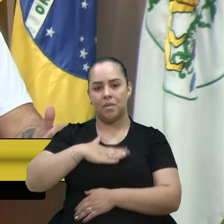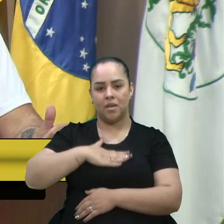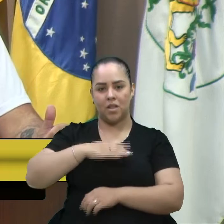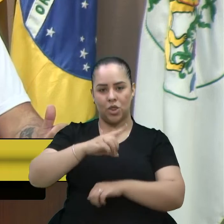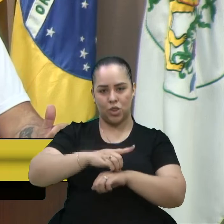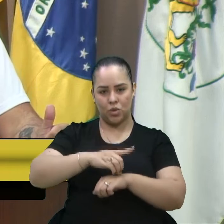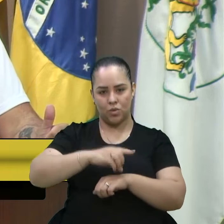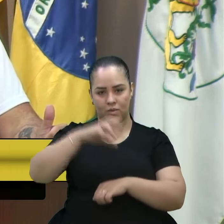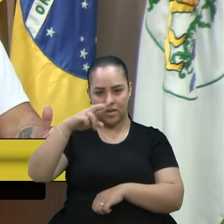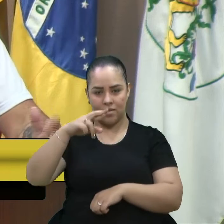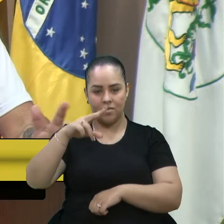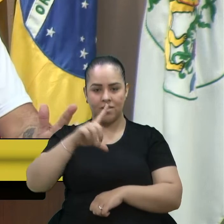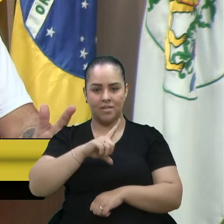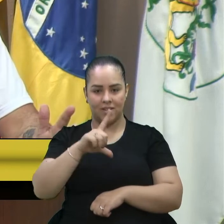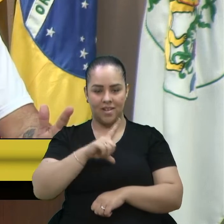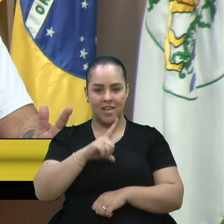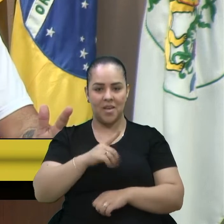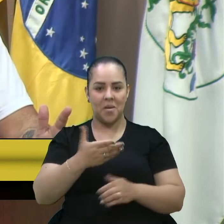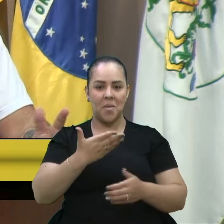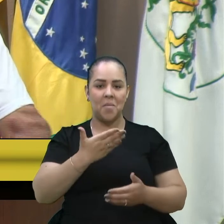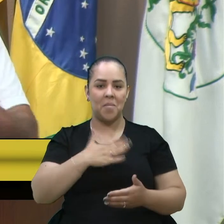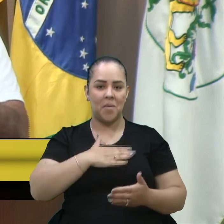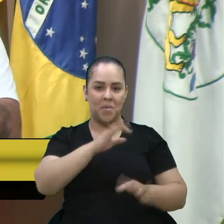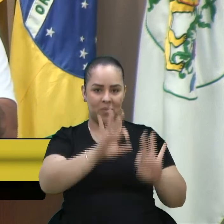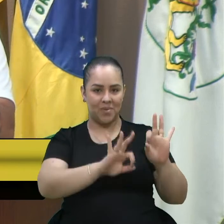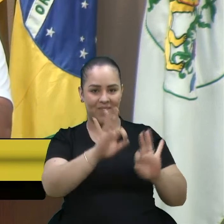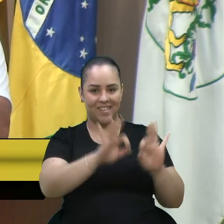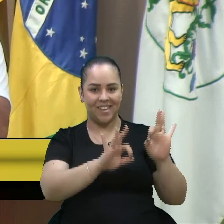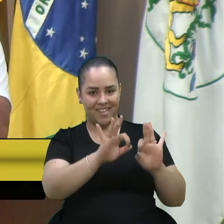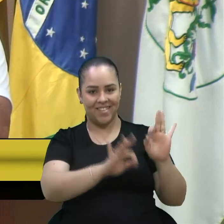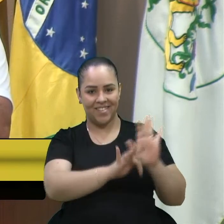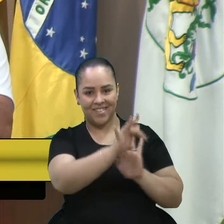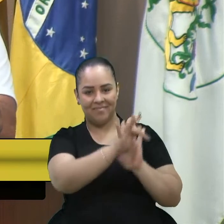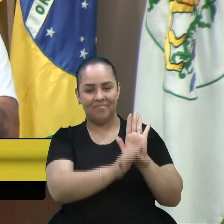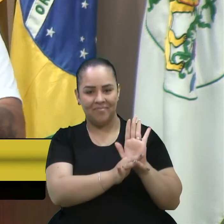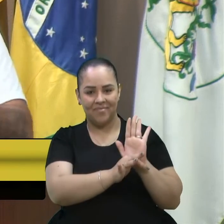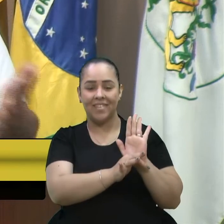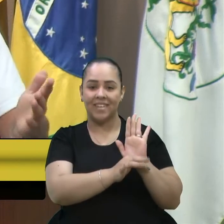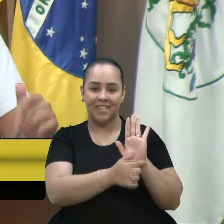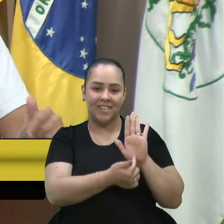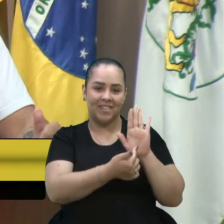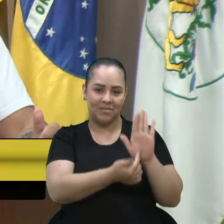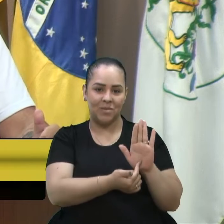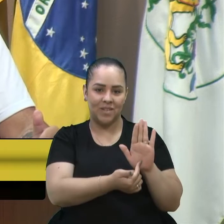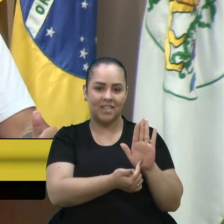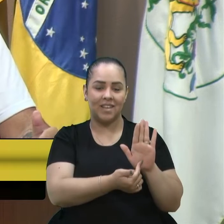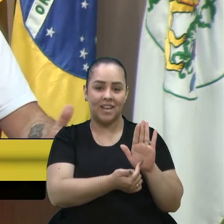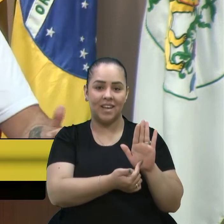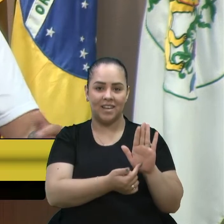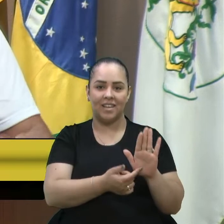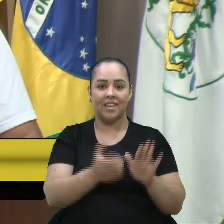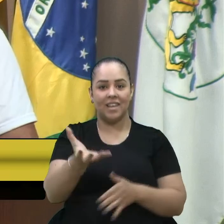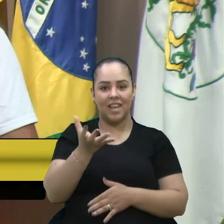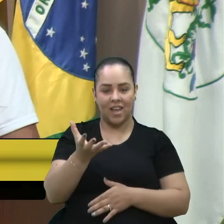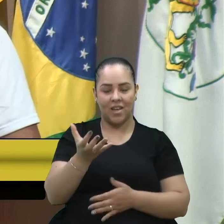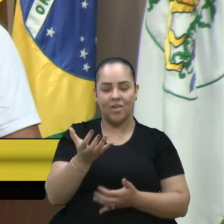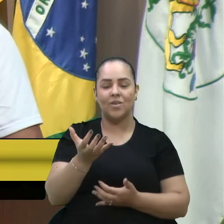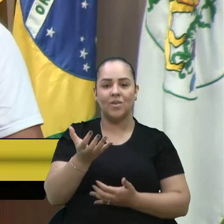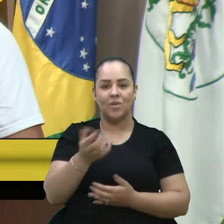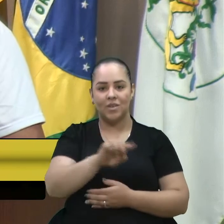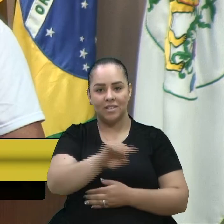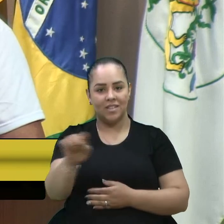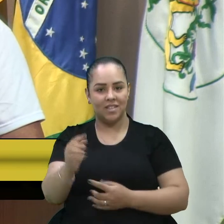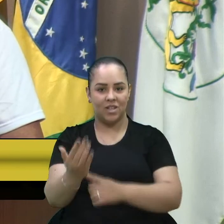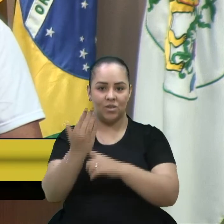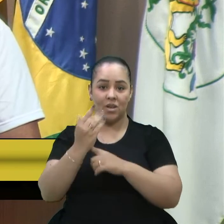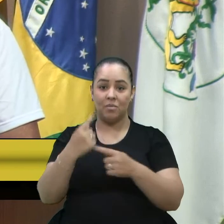esse tema. Espero contar com as boas energias e de vocês, né? Já que é uma conquista importante para